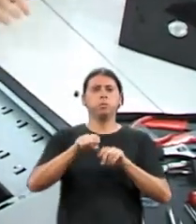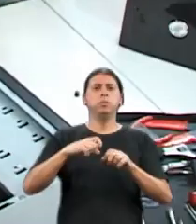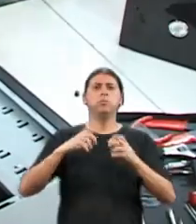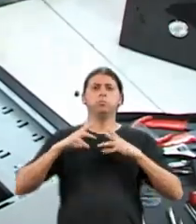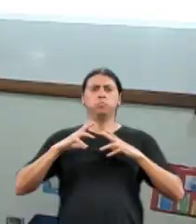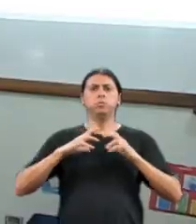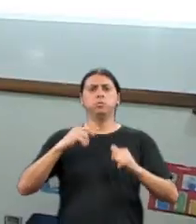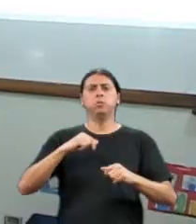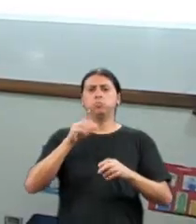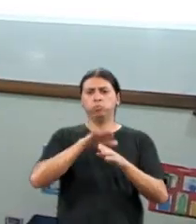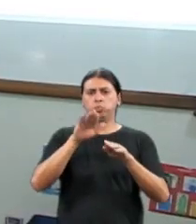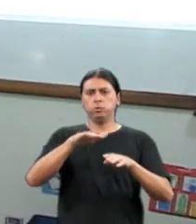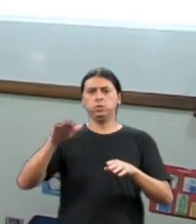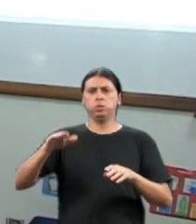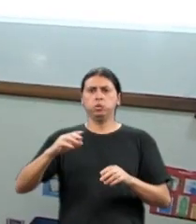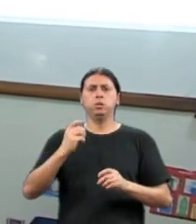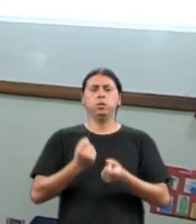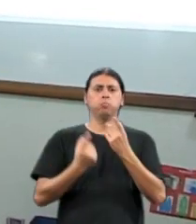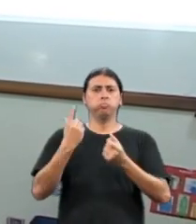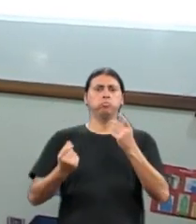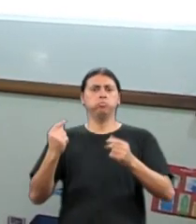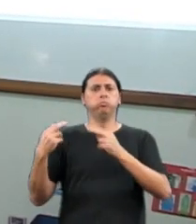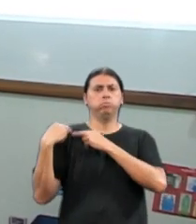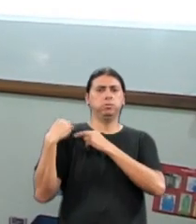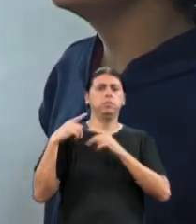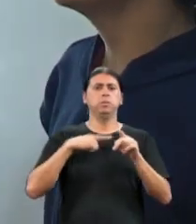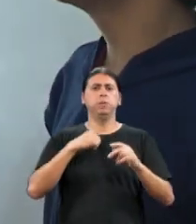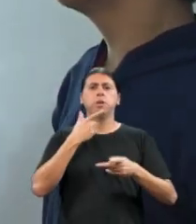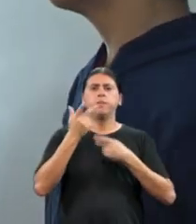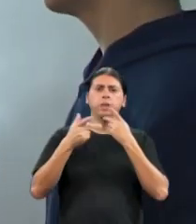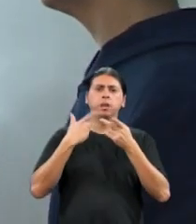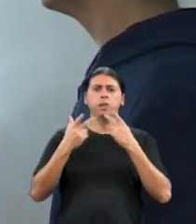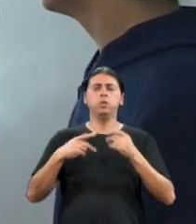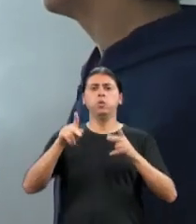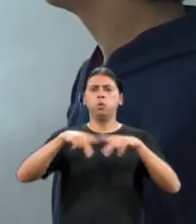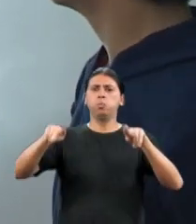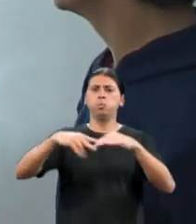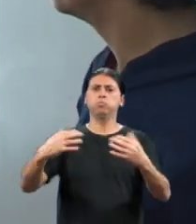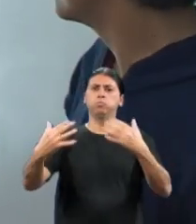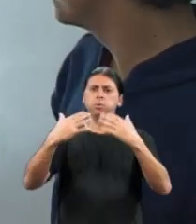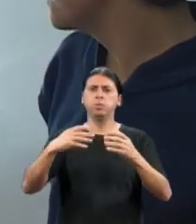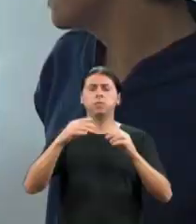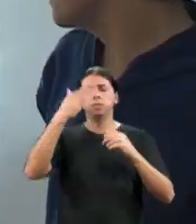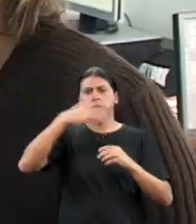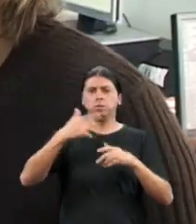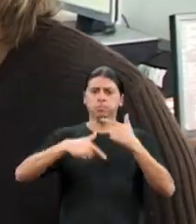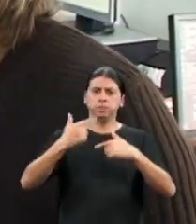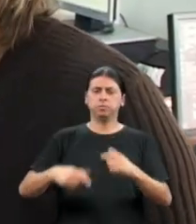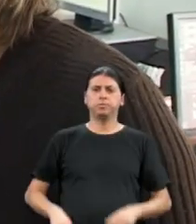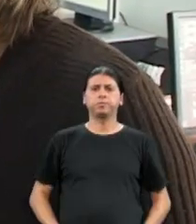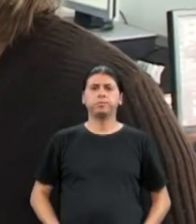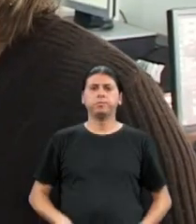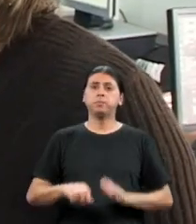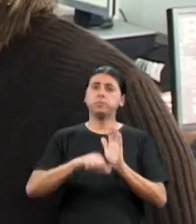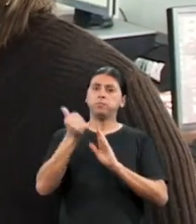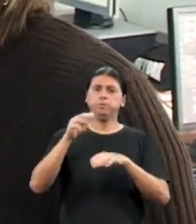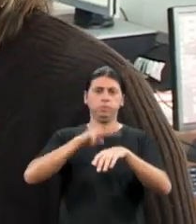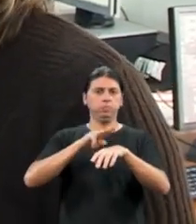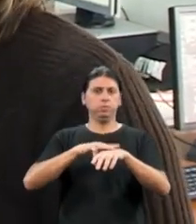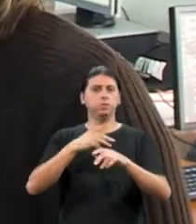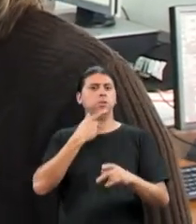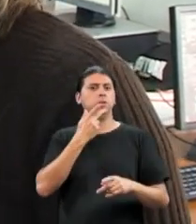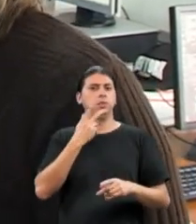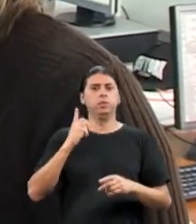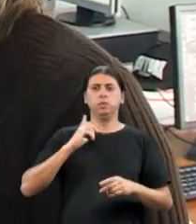estudantes. Eles também exercitam a capacidade de falar em público por meio de apresentação de trabalhos. Primeiro momento, a gente diz que